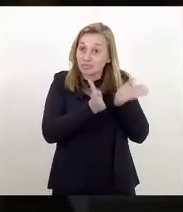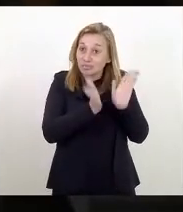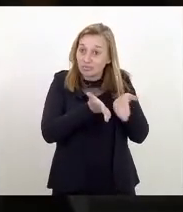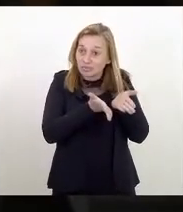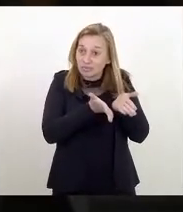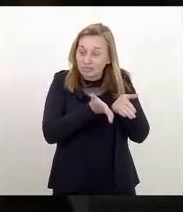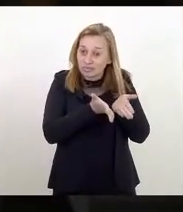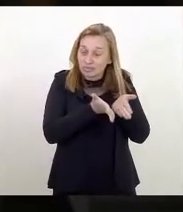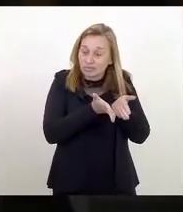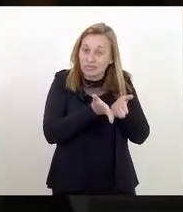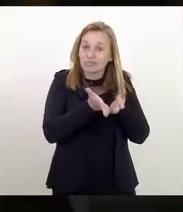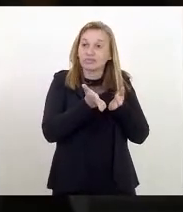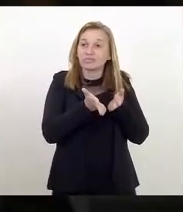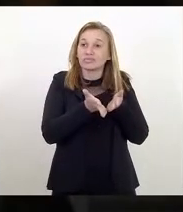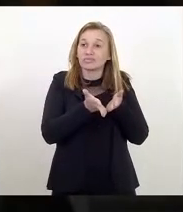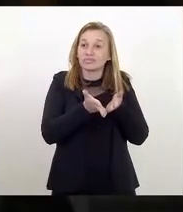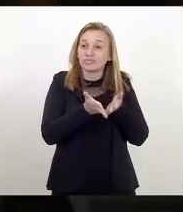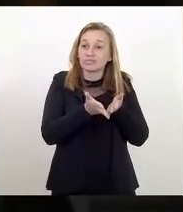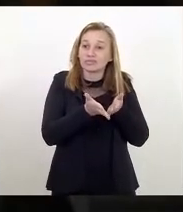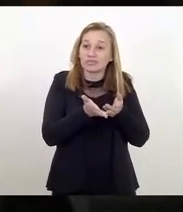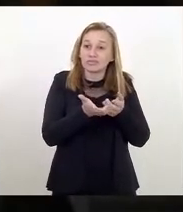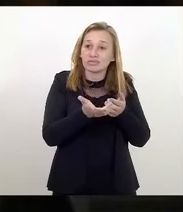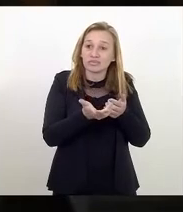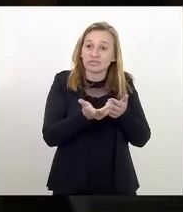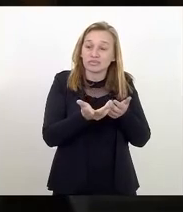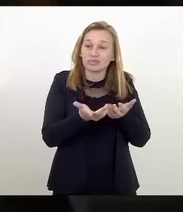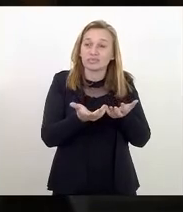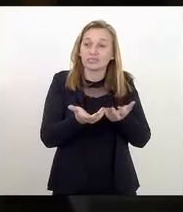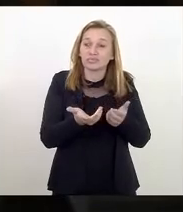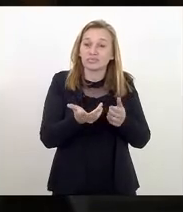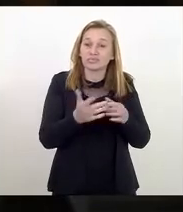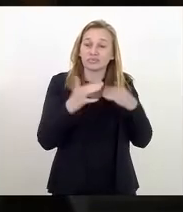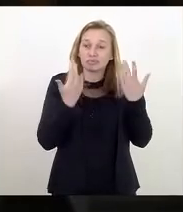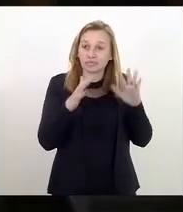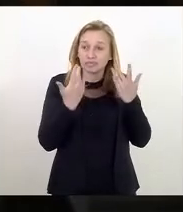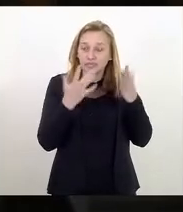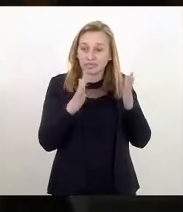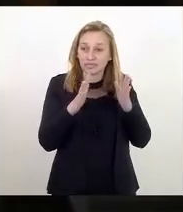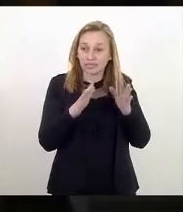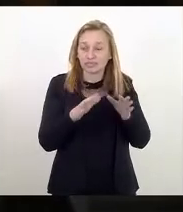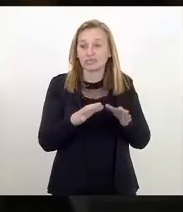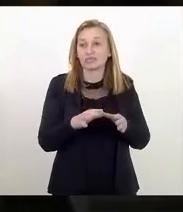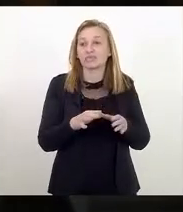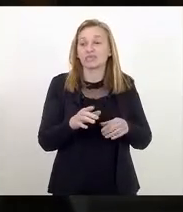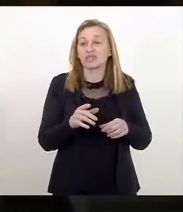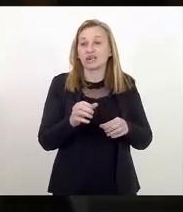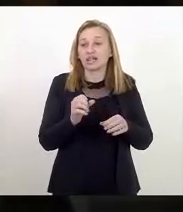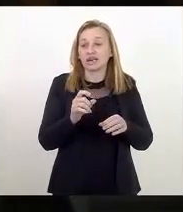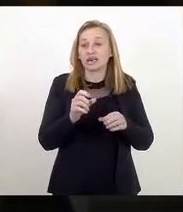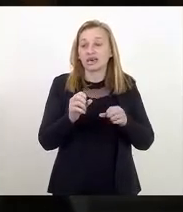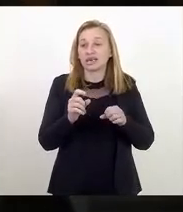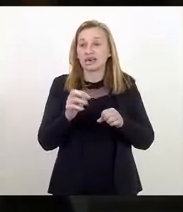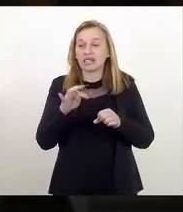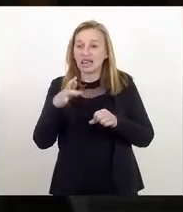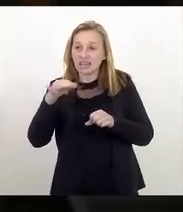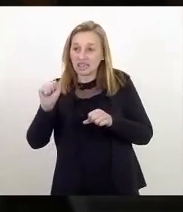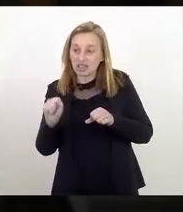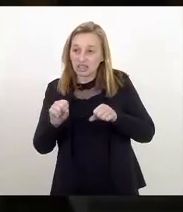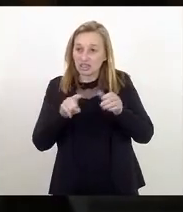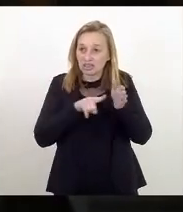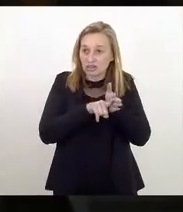sendo contemplados por esse plano de cargos, carreiras e salários. Os analistas processuais, os analistas